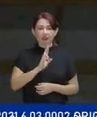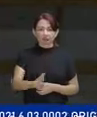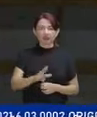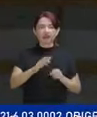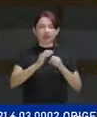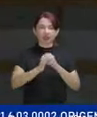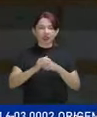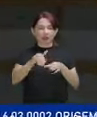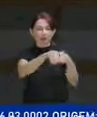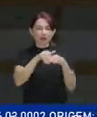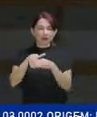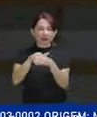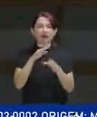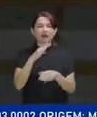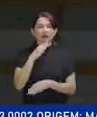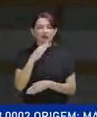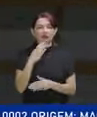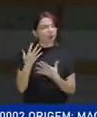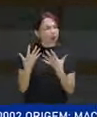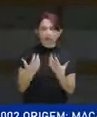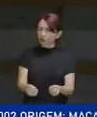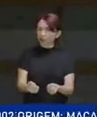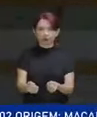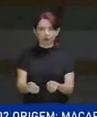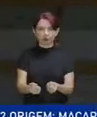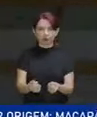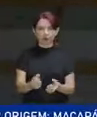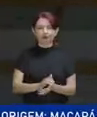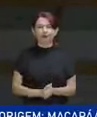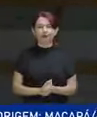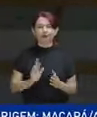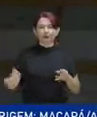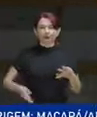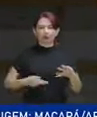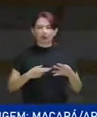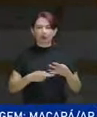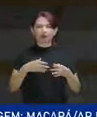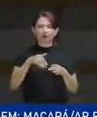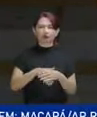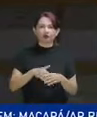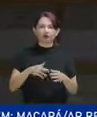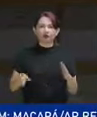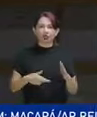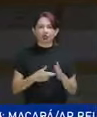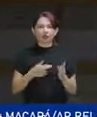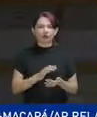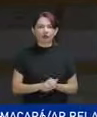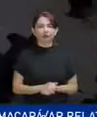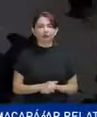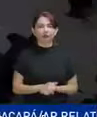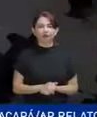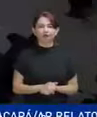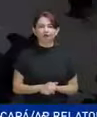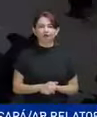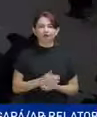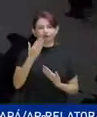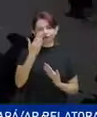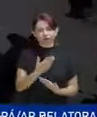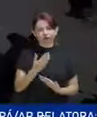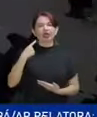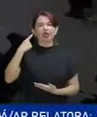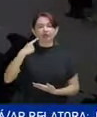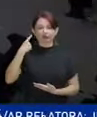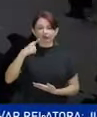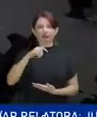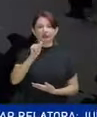TRE do Amapá, a unanimidade, conheceu e rejeitou o recurso nos termos do voto da juíza relatora. Obrigado, doutora Amanda. Até